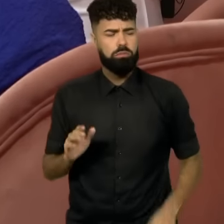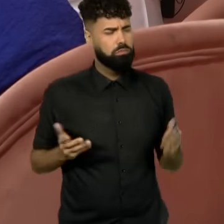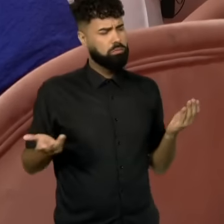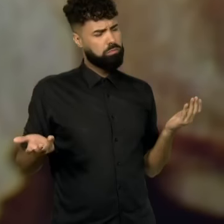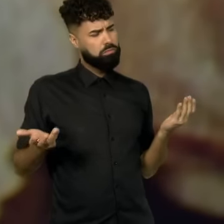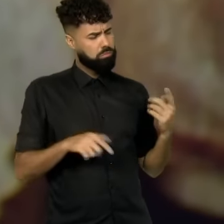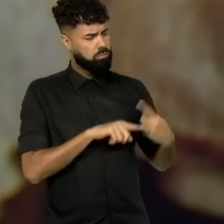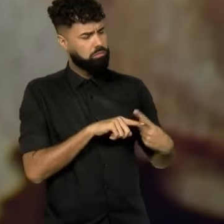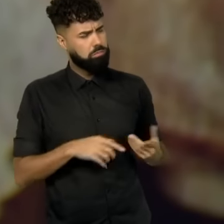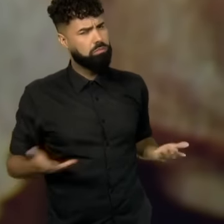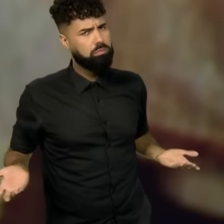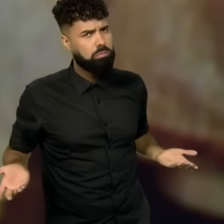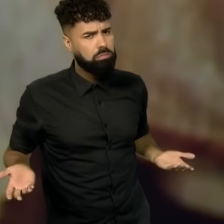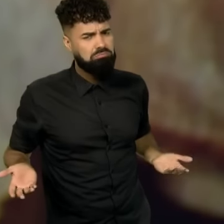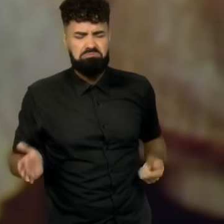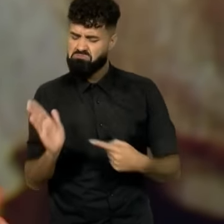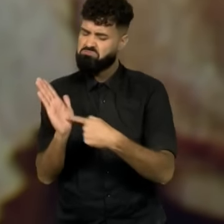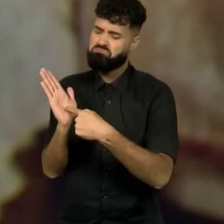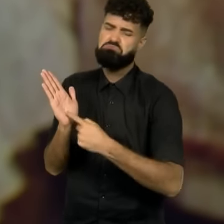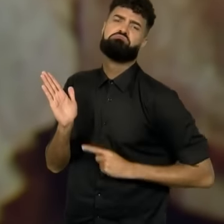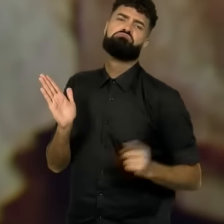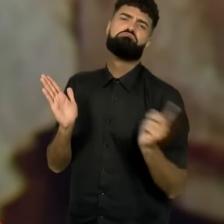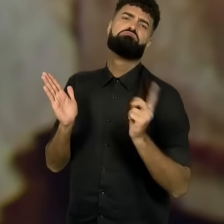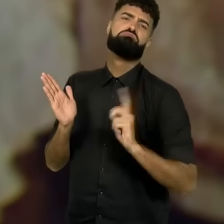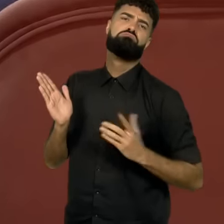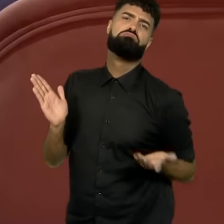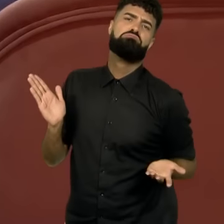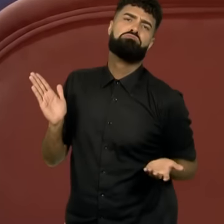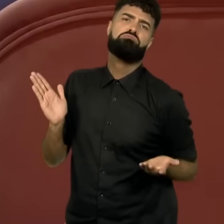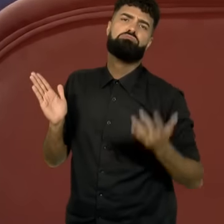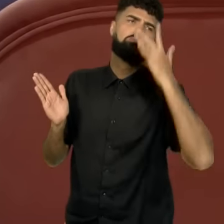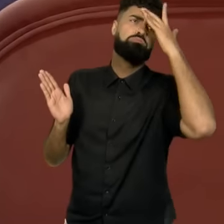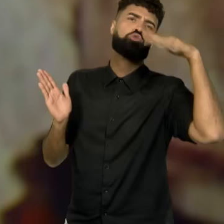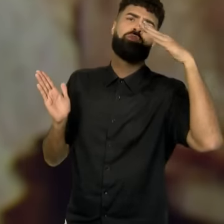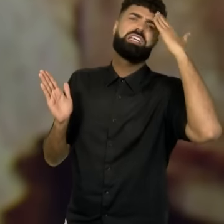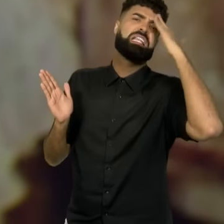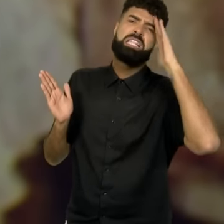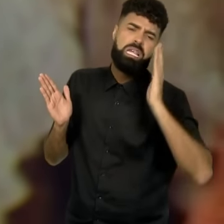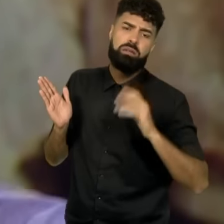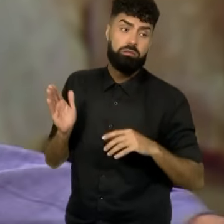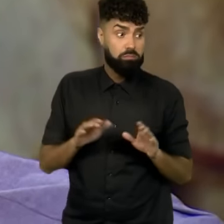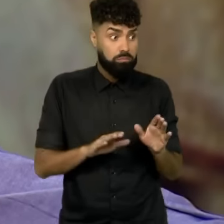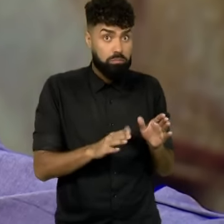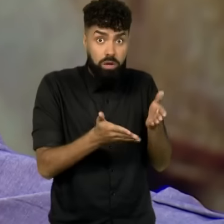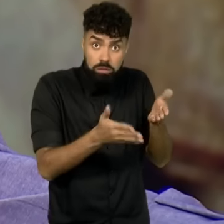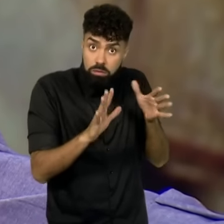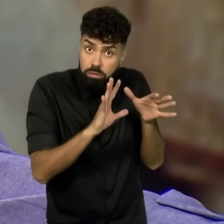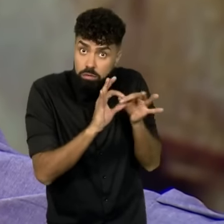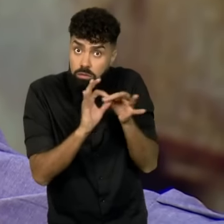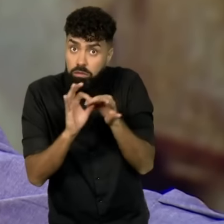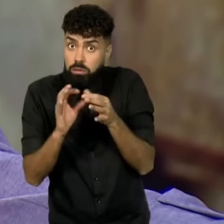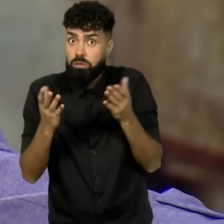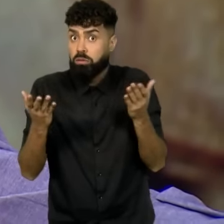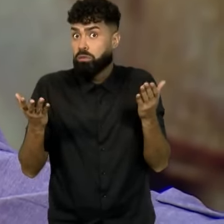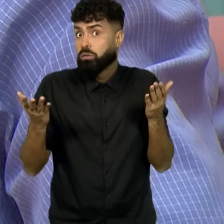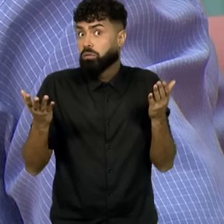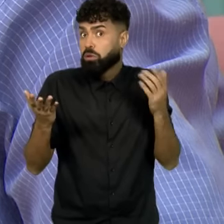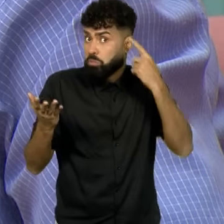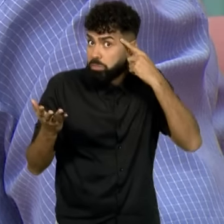que tirar o ebó por quê? Se não, porque... As pessoas não vão entender. Vai entender. Eu falei assim, cara, mas está dentro